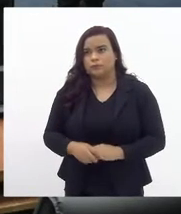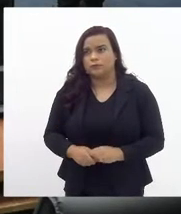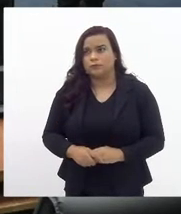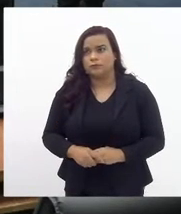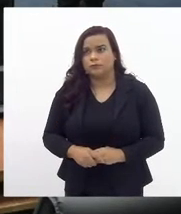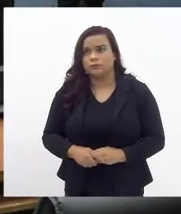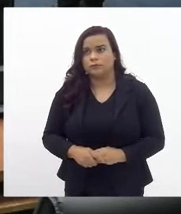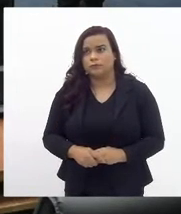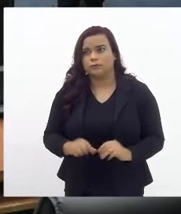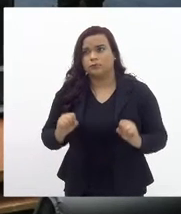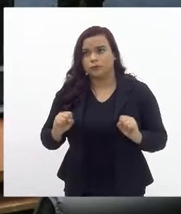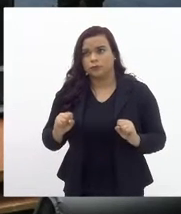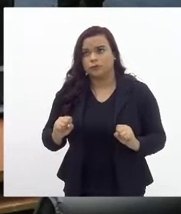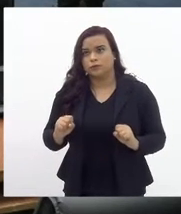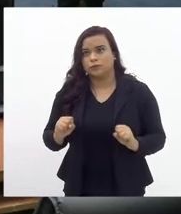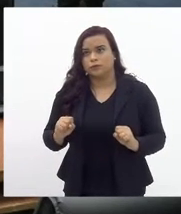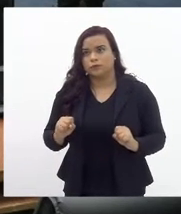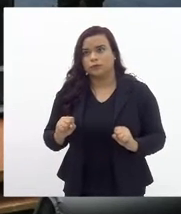Pode.